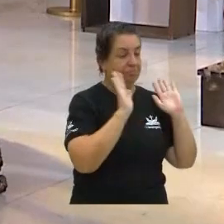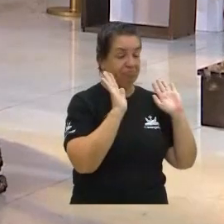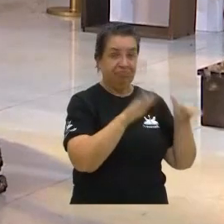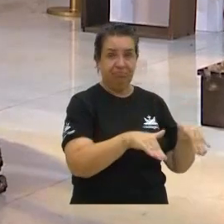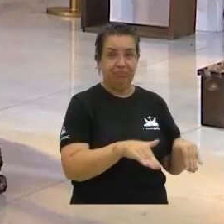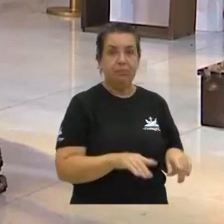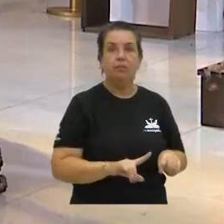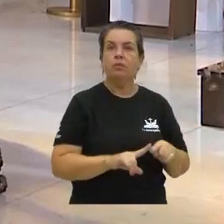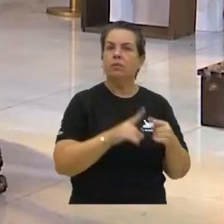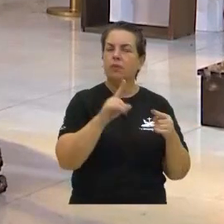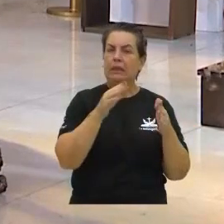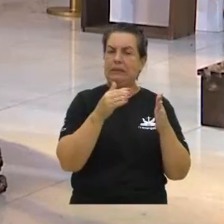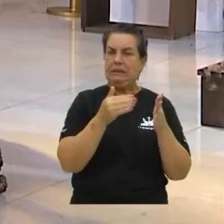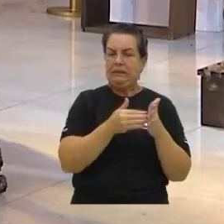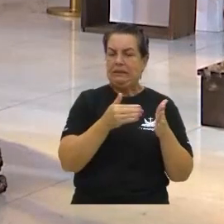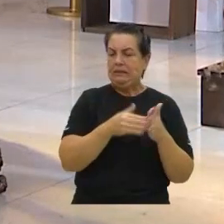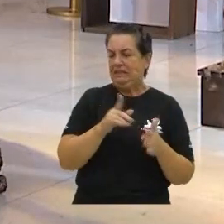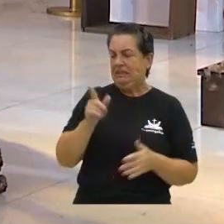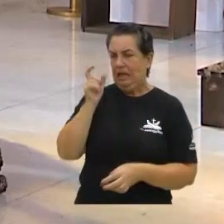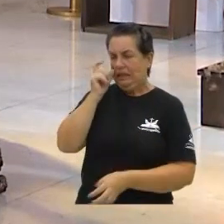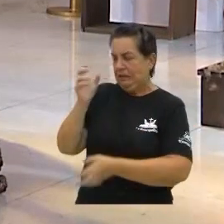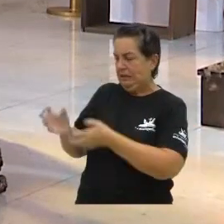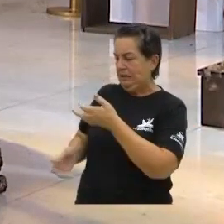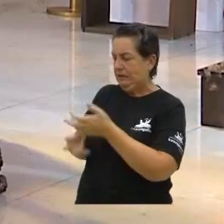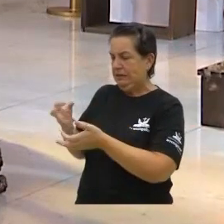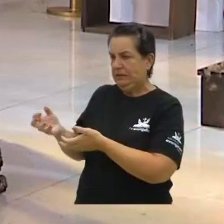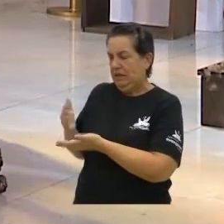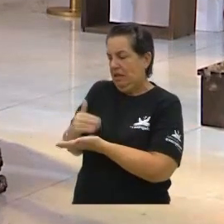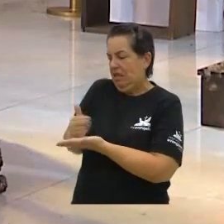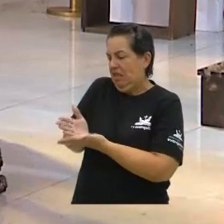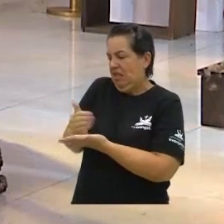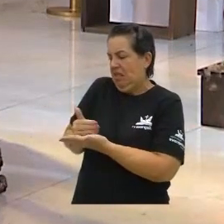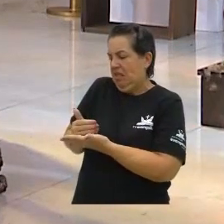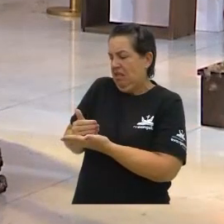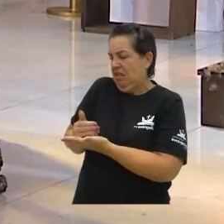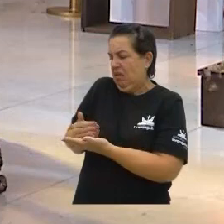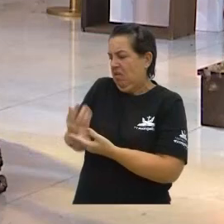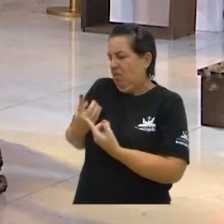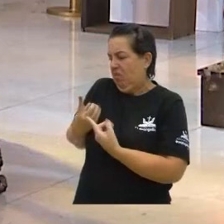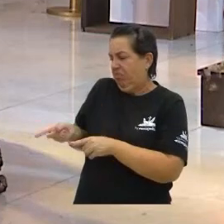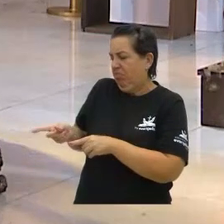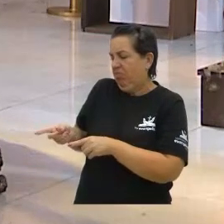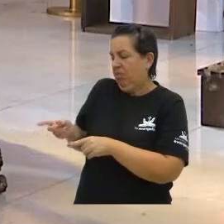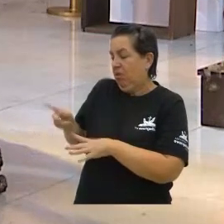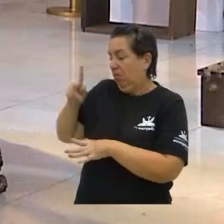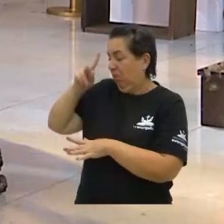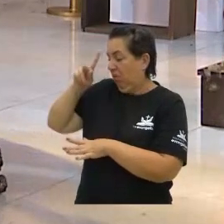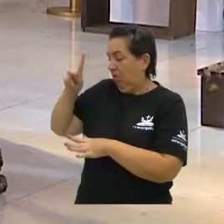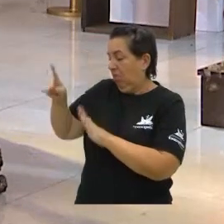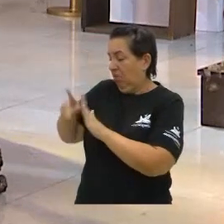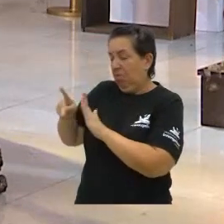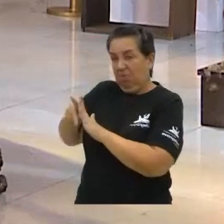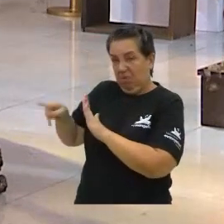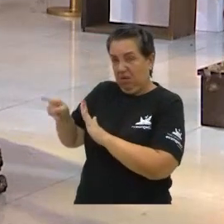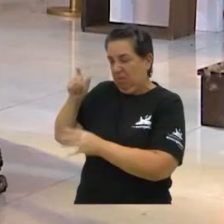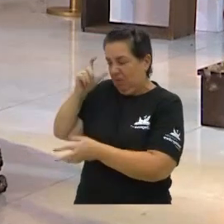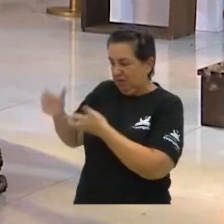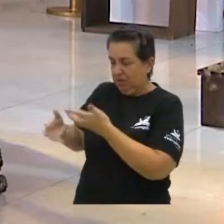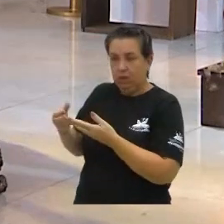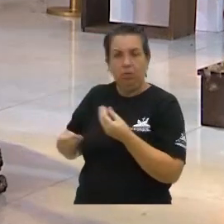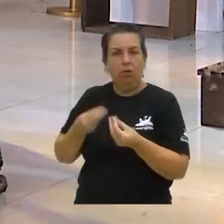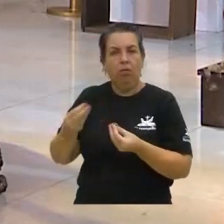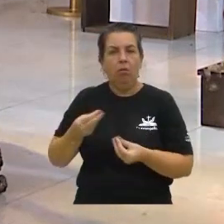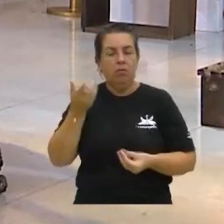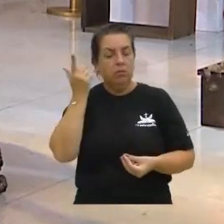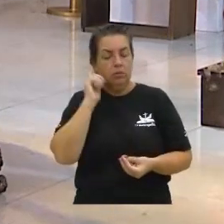se até Satanás está dividido contra si mesmo, como poderá